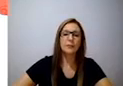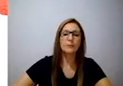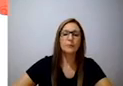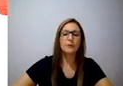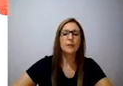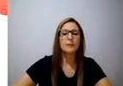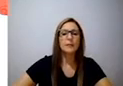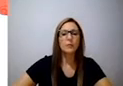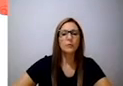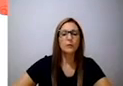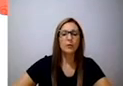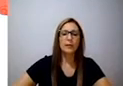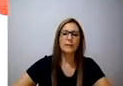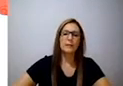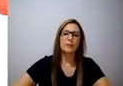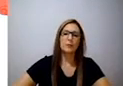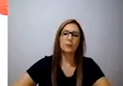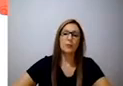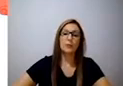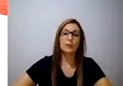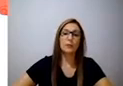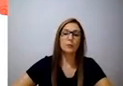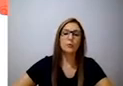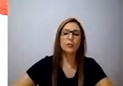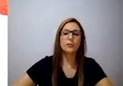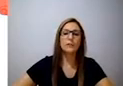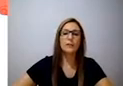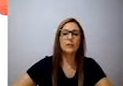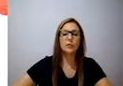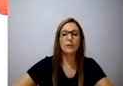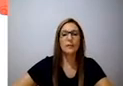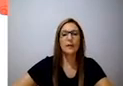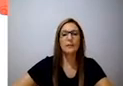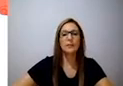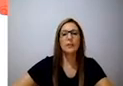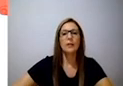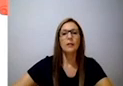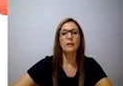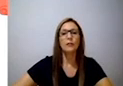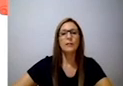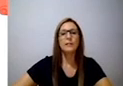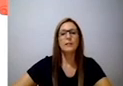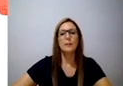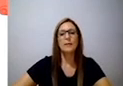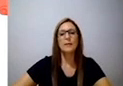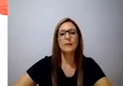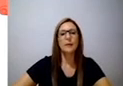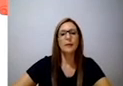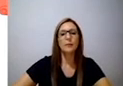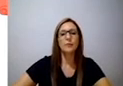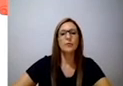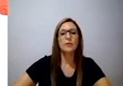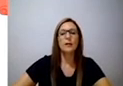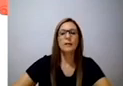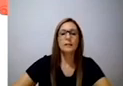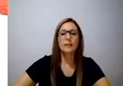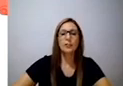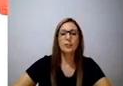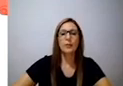feminilidade. Segundo a Organização Mundial de Saúde, sexualidade influencia